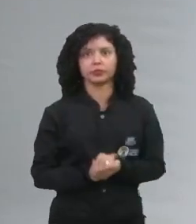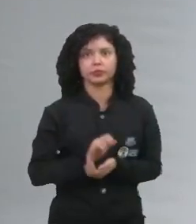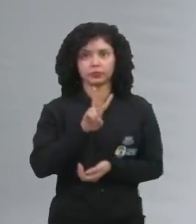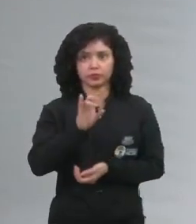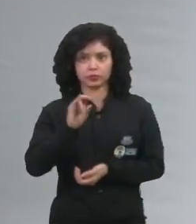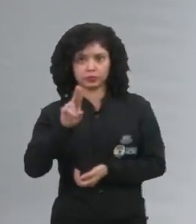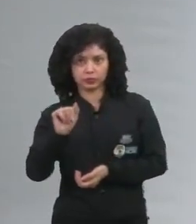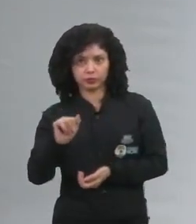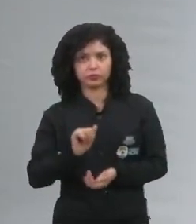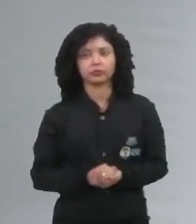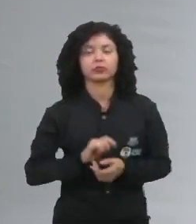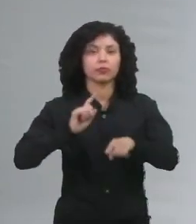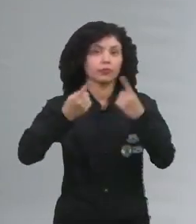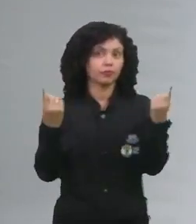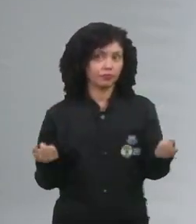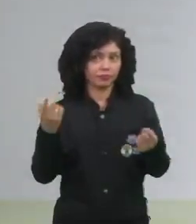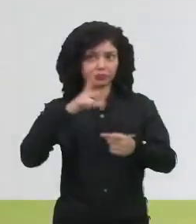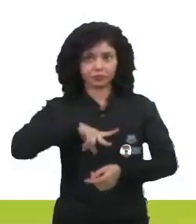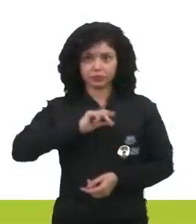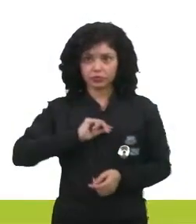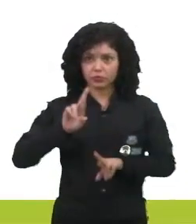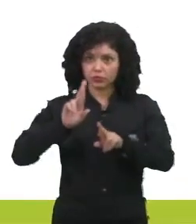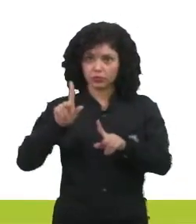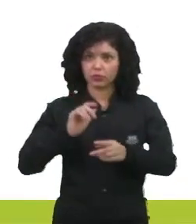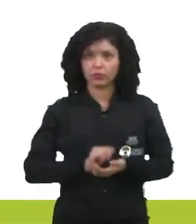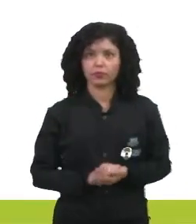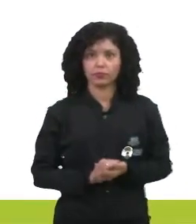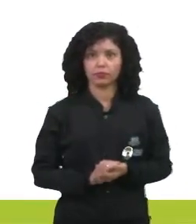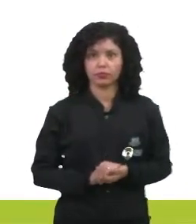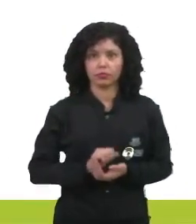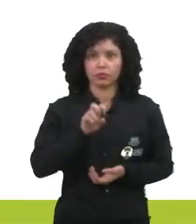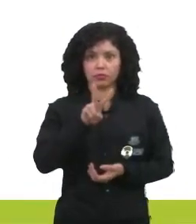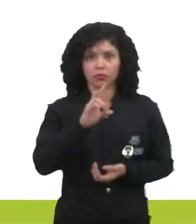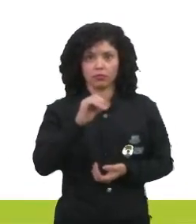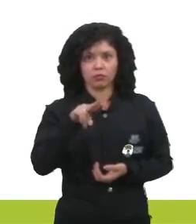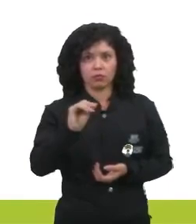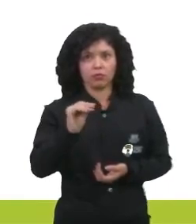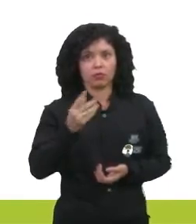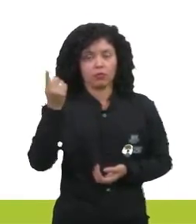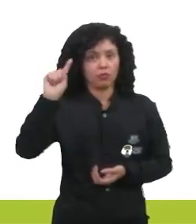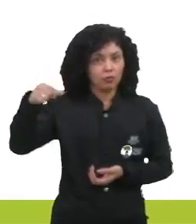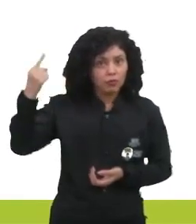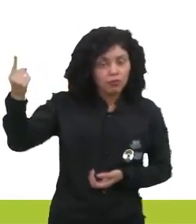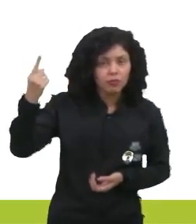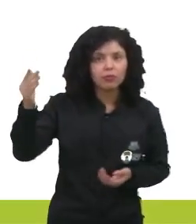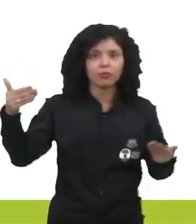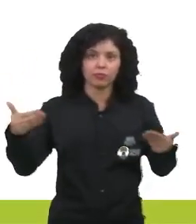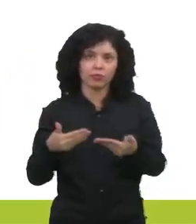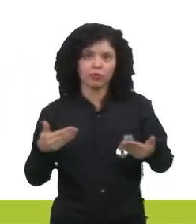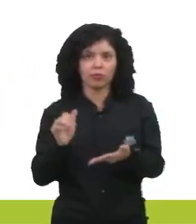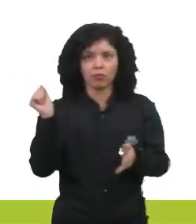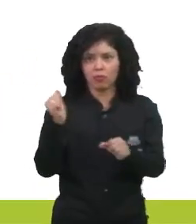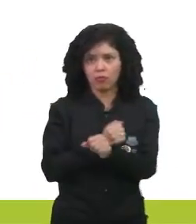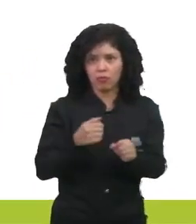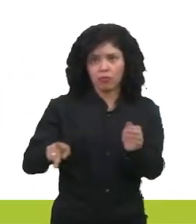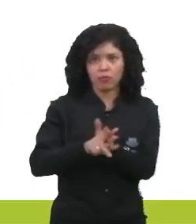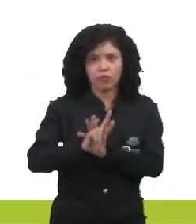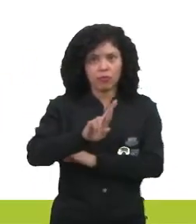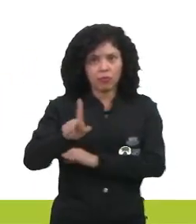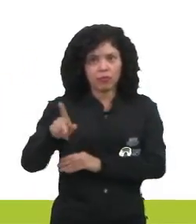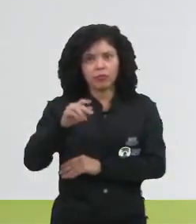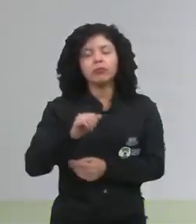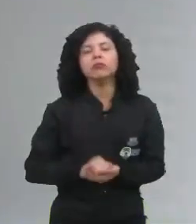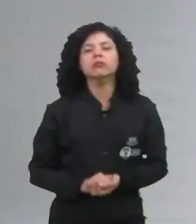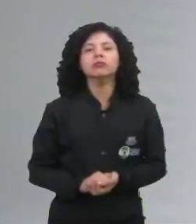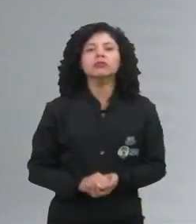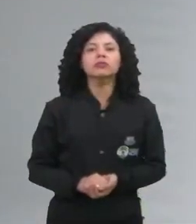na padaria. Porém, o português já fala diferente, ele diz vou à padaria hoje. A construção da sintaxe deles, eles obedecem